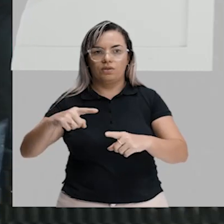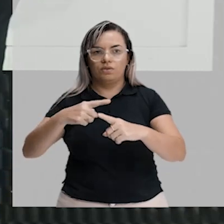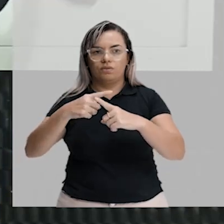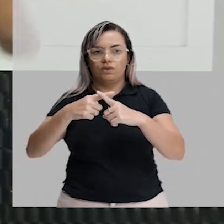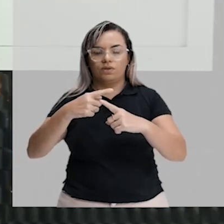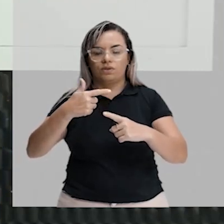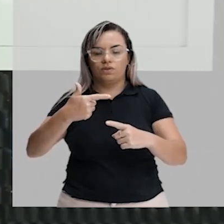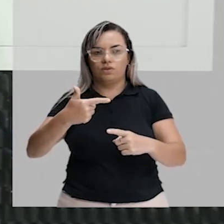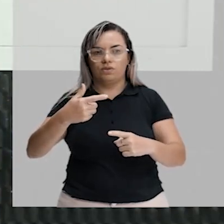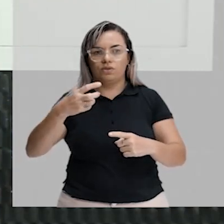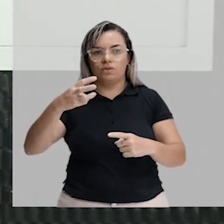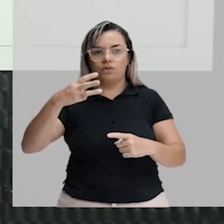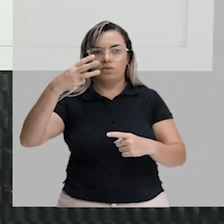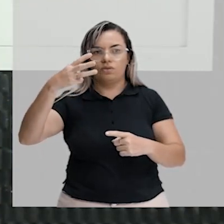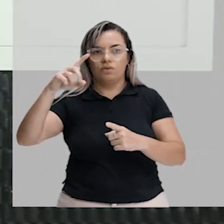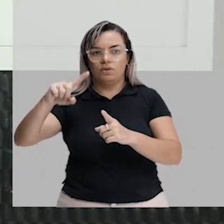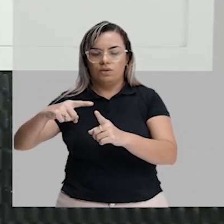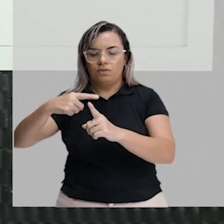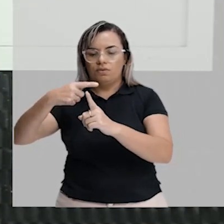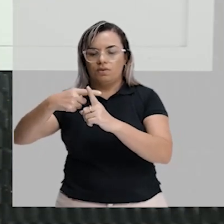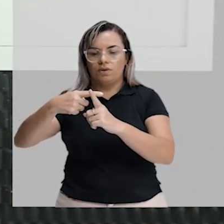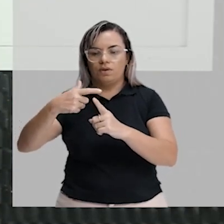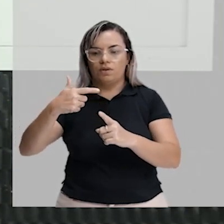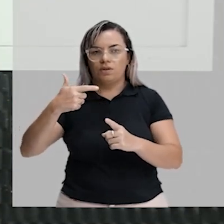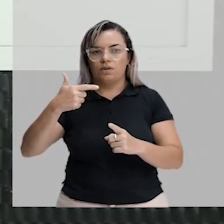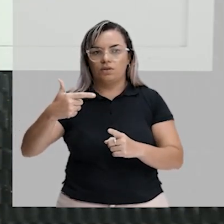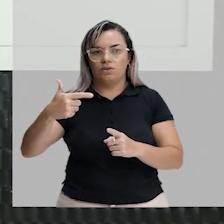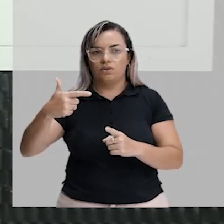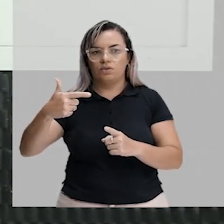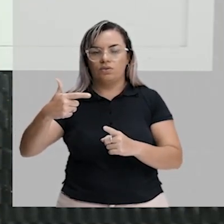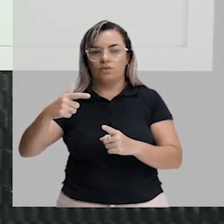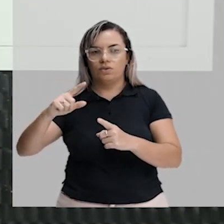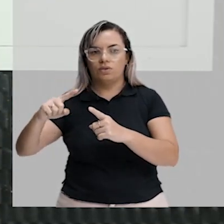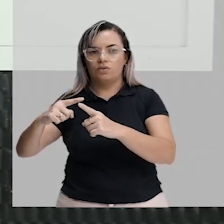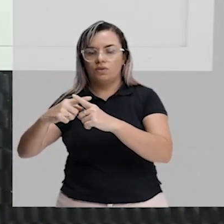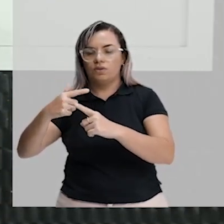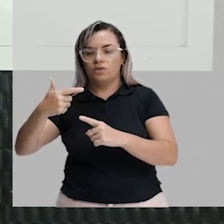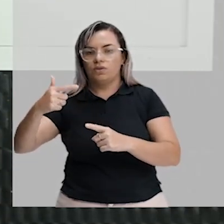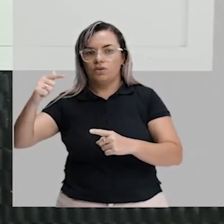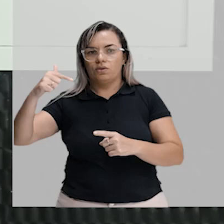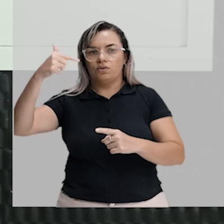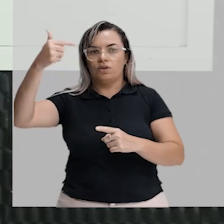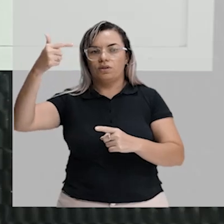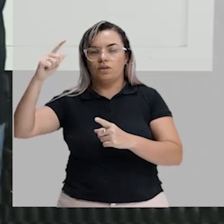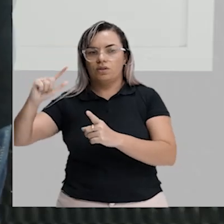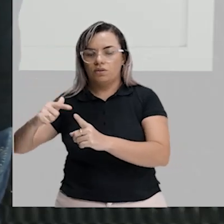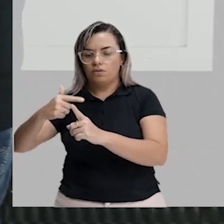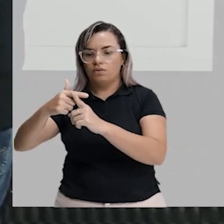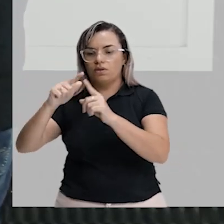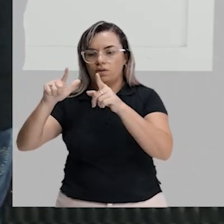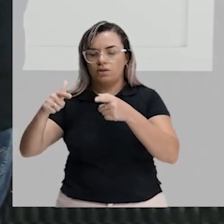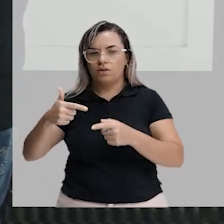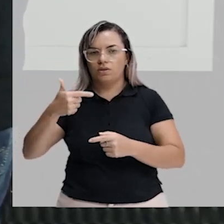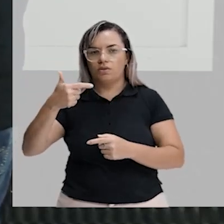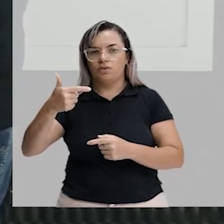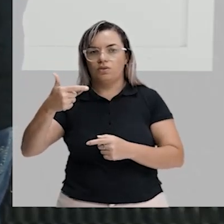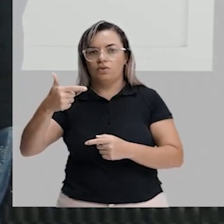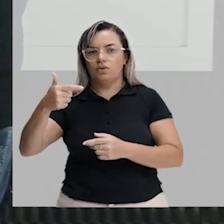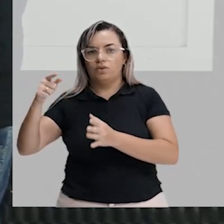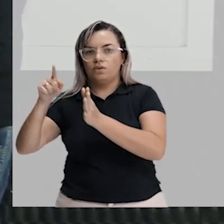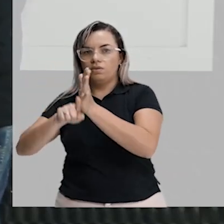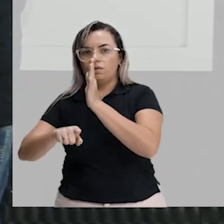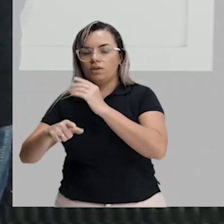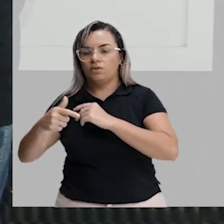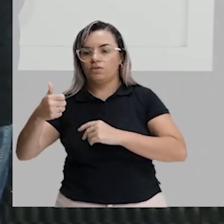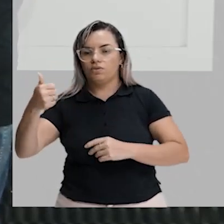menos 1. Certo? Substituindo ali o x por 2. Então, P2